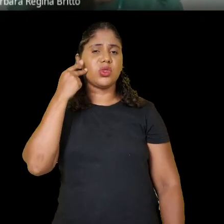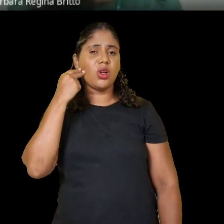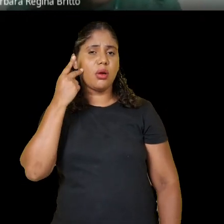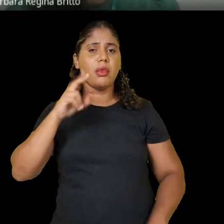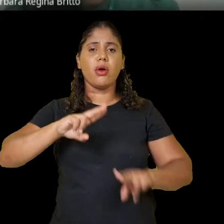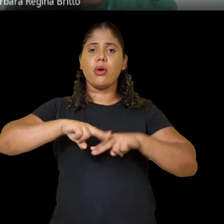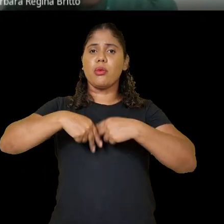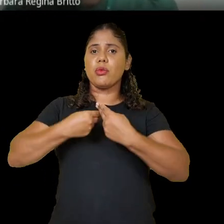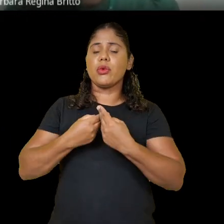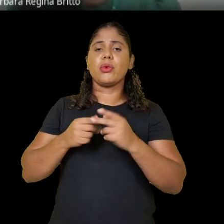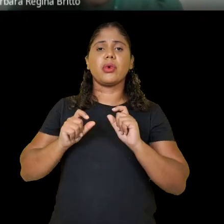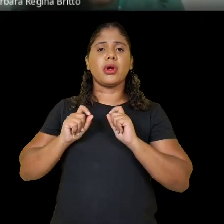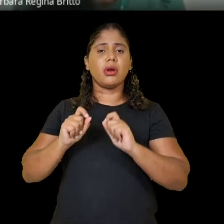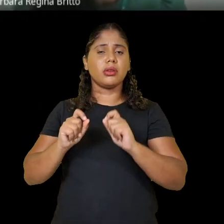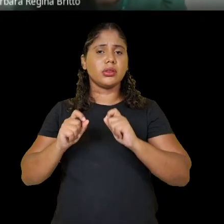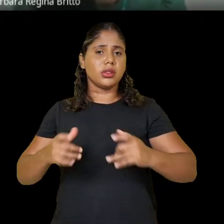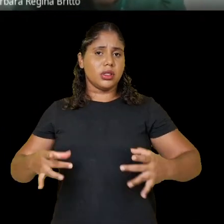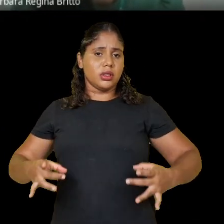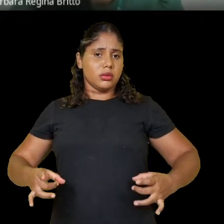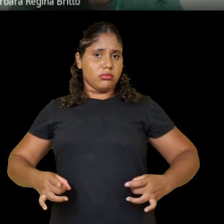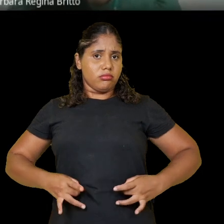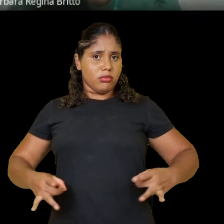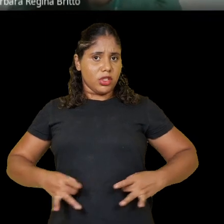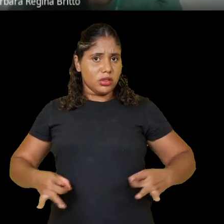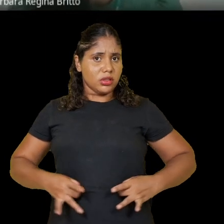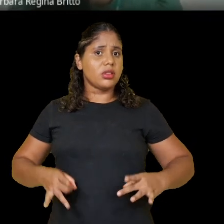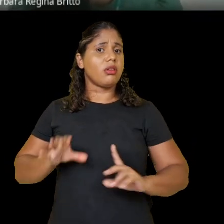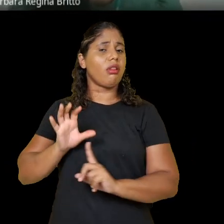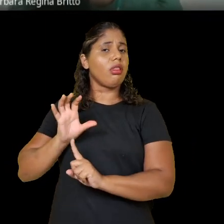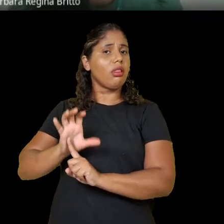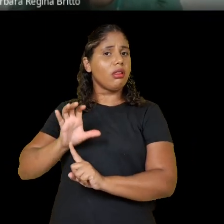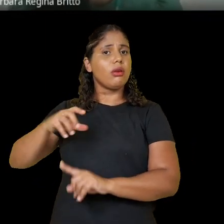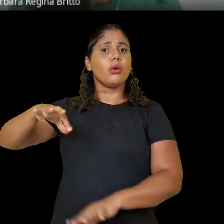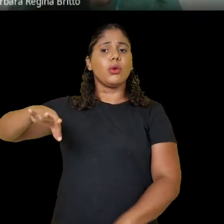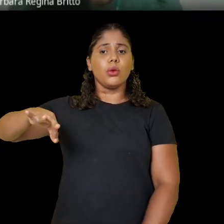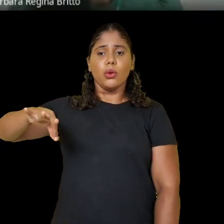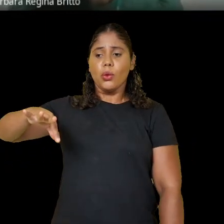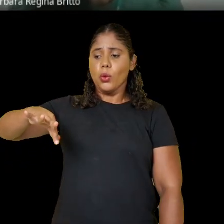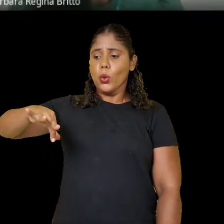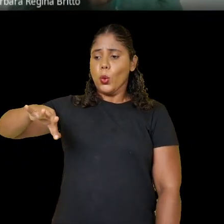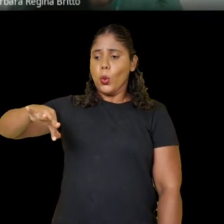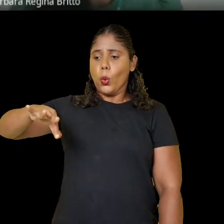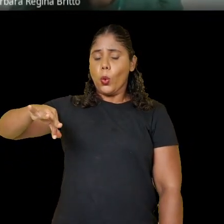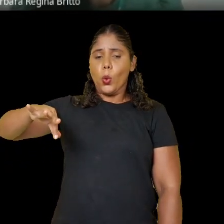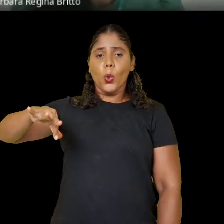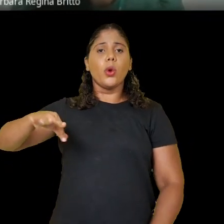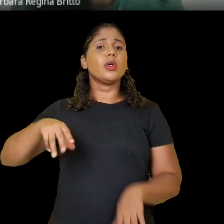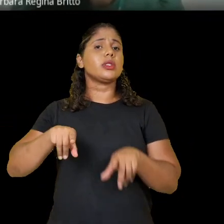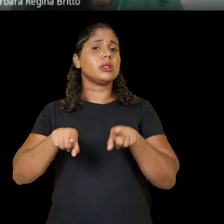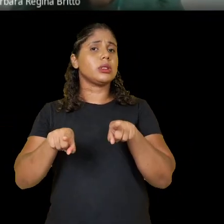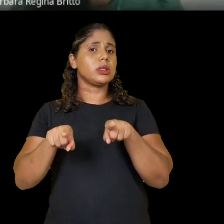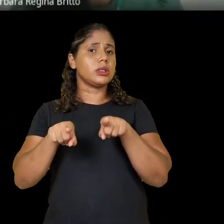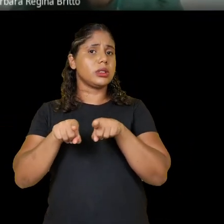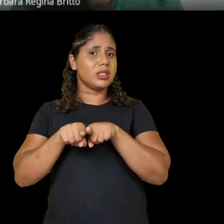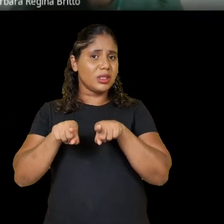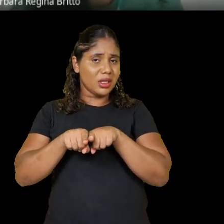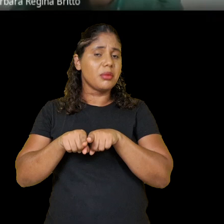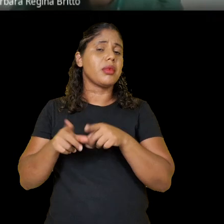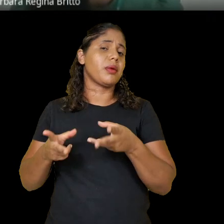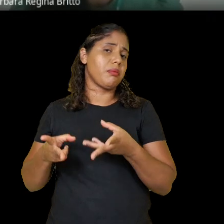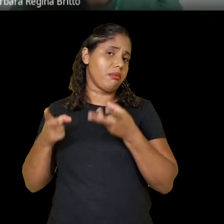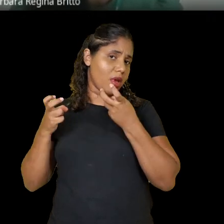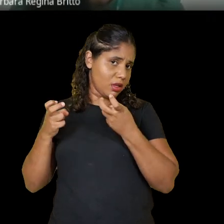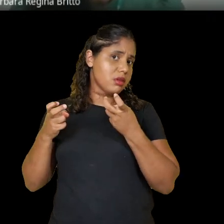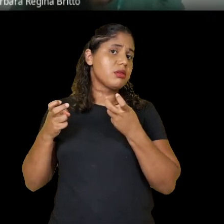por conta da influência da progesterona, tudo isso tem influência. Vai perceber uma pulsação das paredes, então a